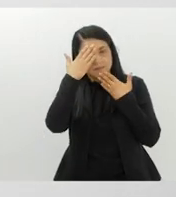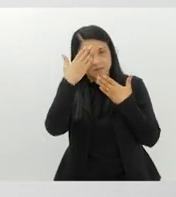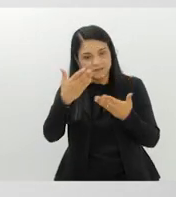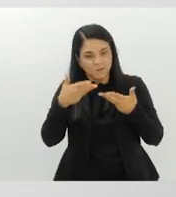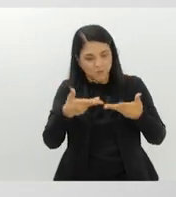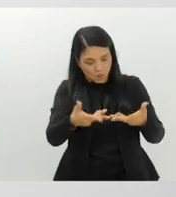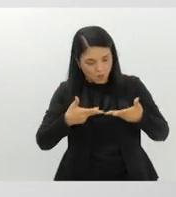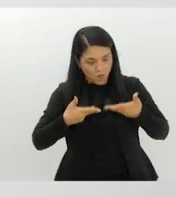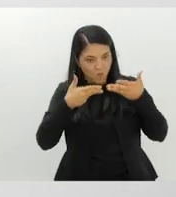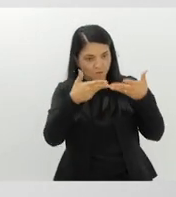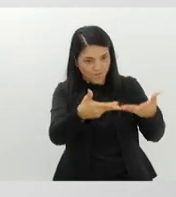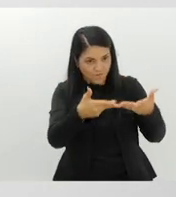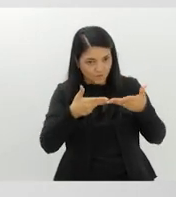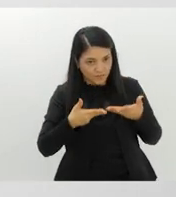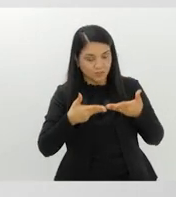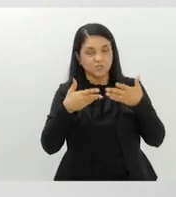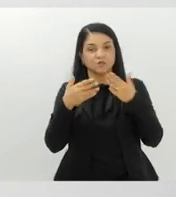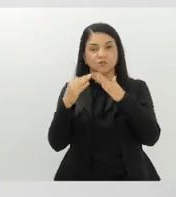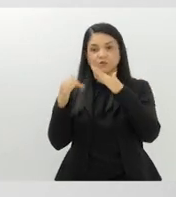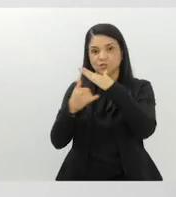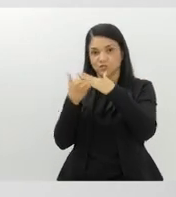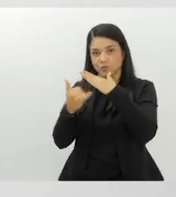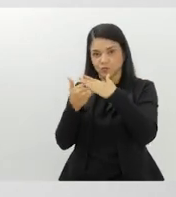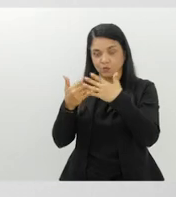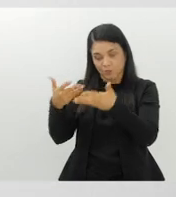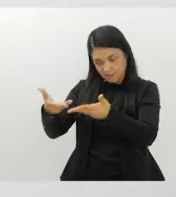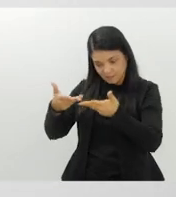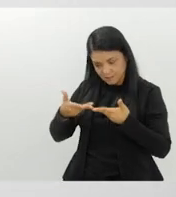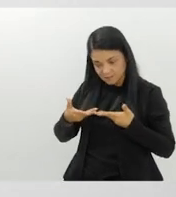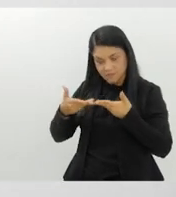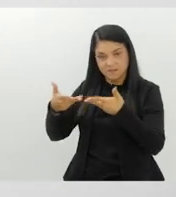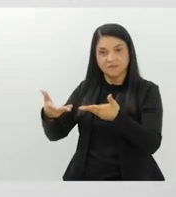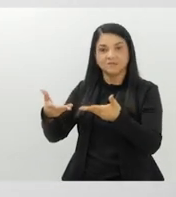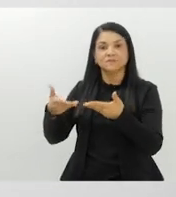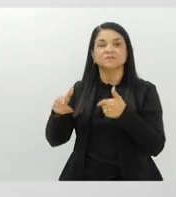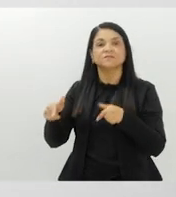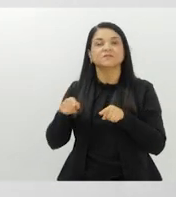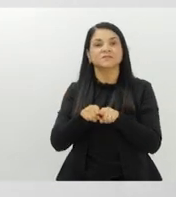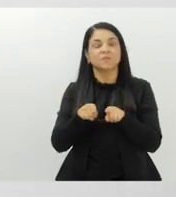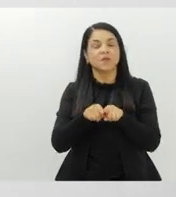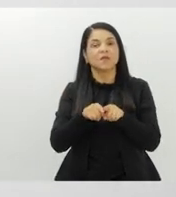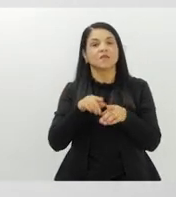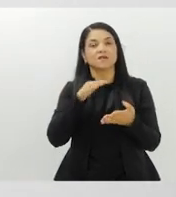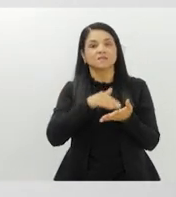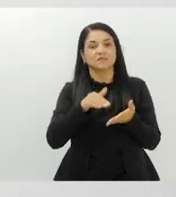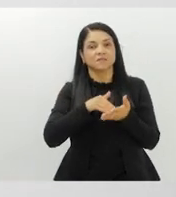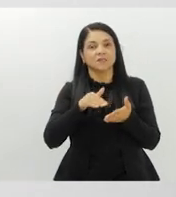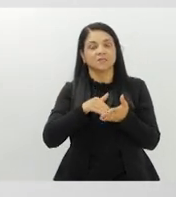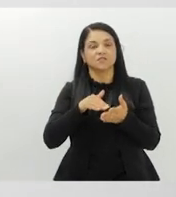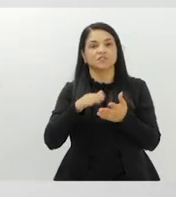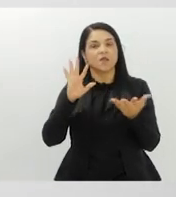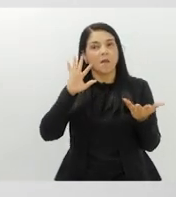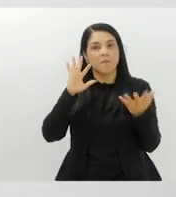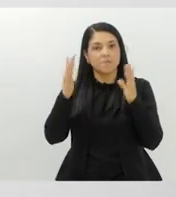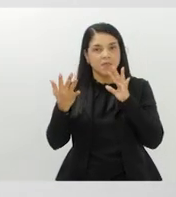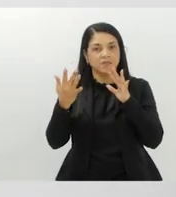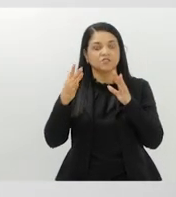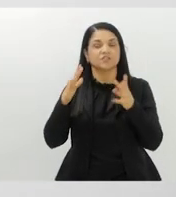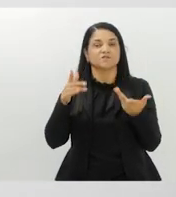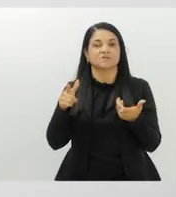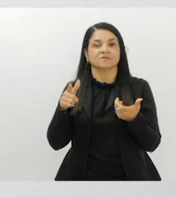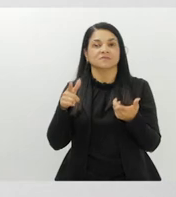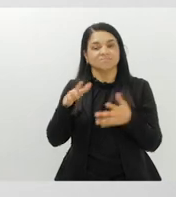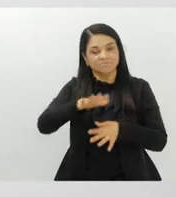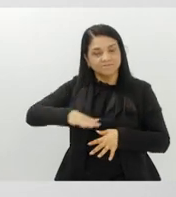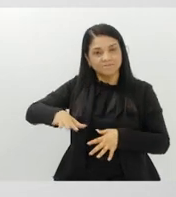convite do senhor, convite do Instituto, e dizer que a Secretaria de Meio Ambiente e Clima, hoje, da Prefeitura do Rio, prioriza